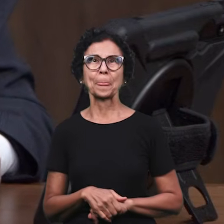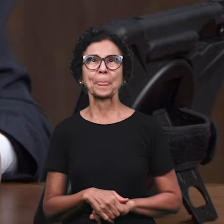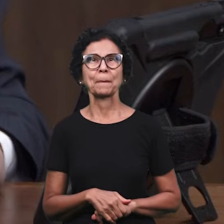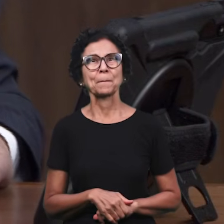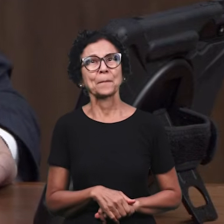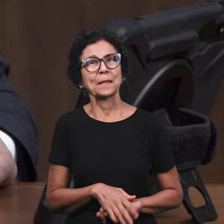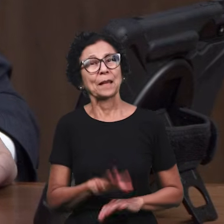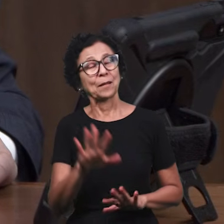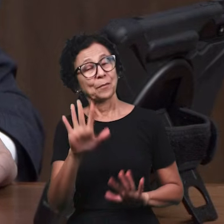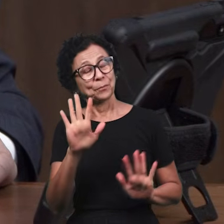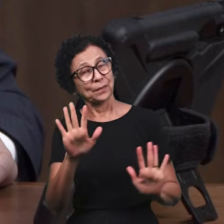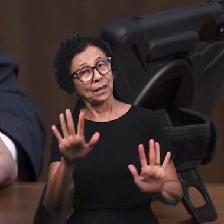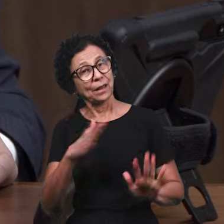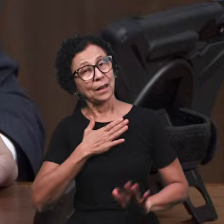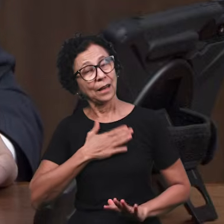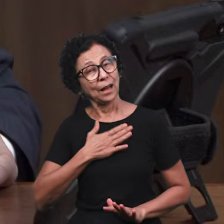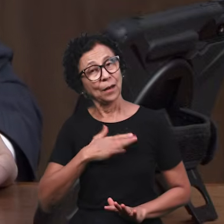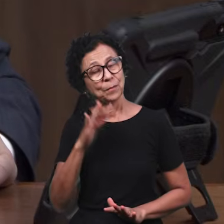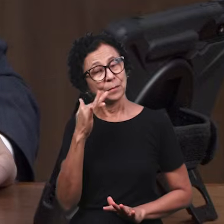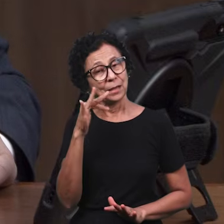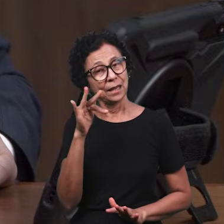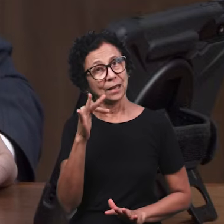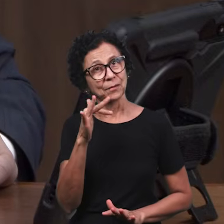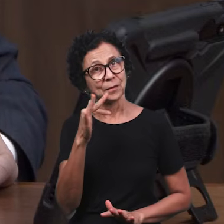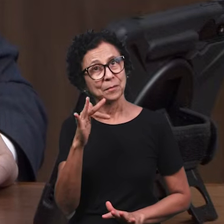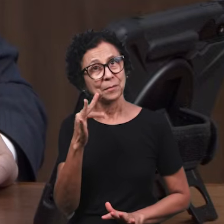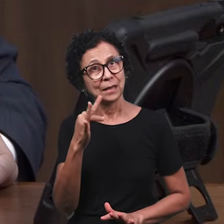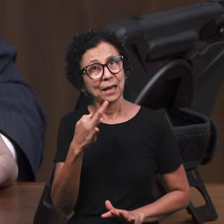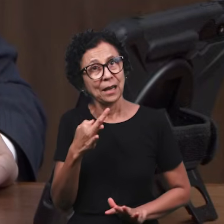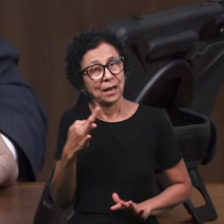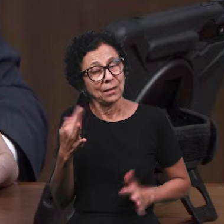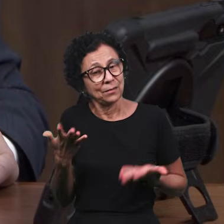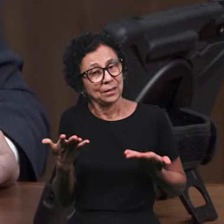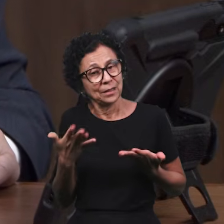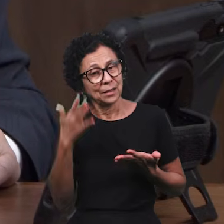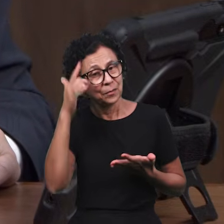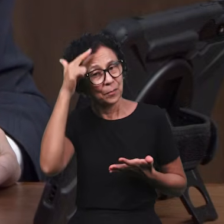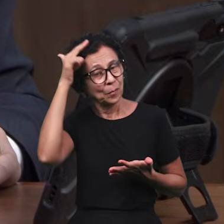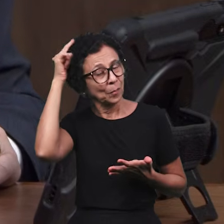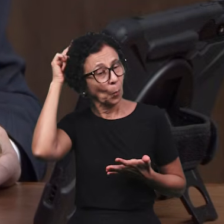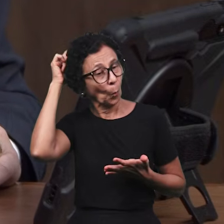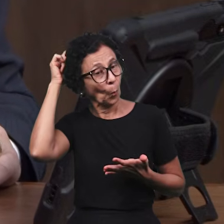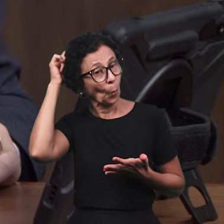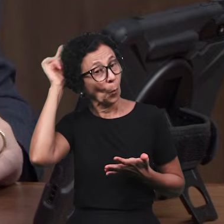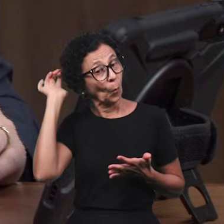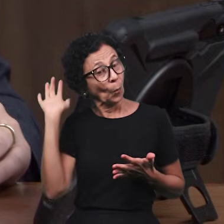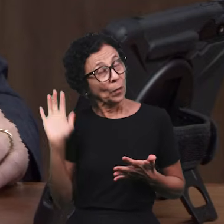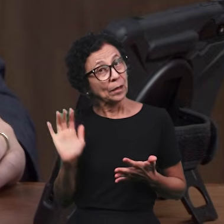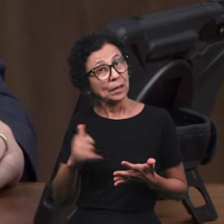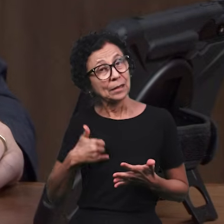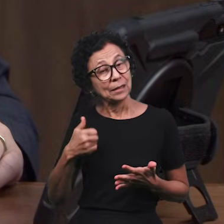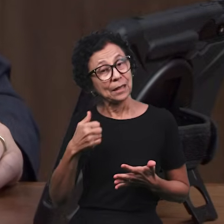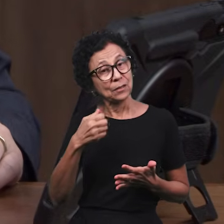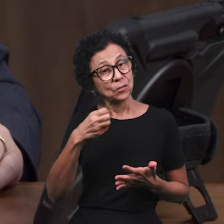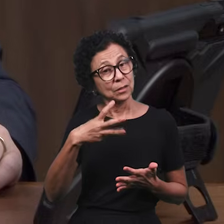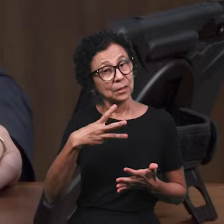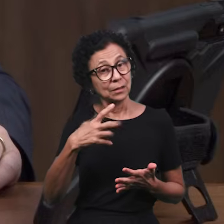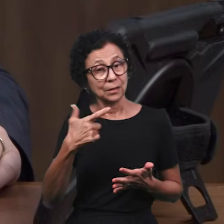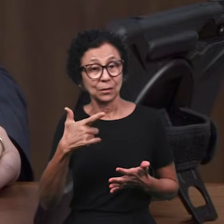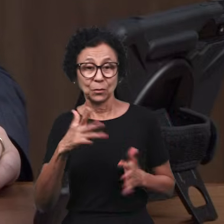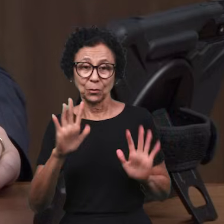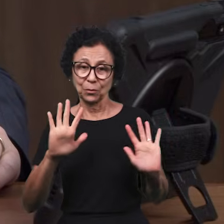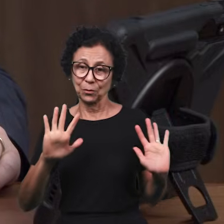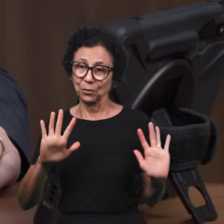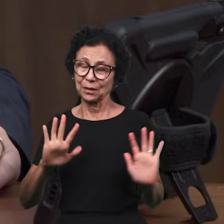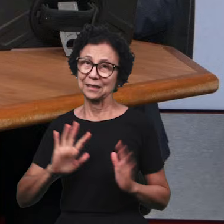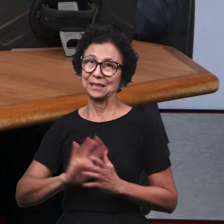vai chegar, tá começando, né? Eu tô com 32, Jovem. então tá começando. Não se preocupa não, Vou meu amigo,